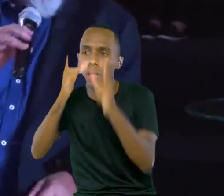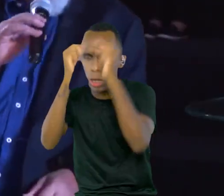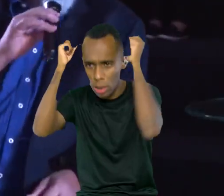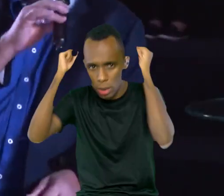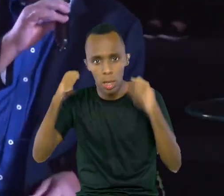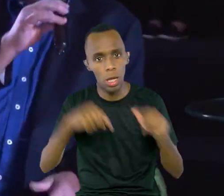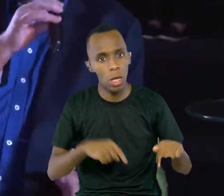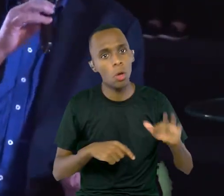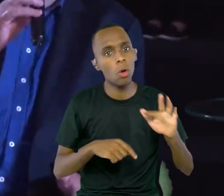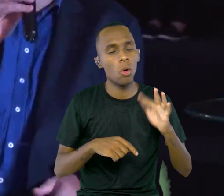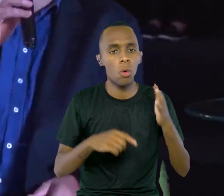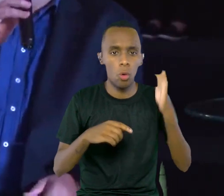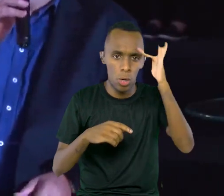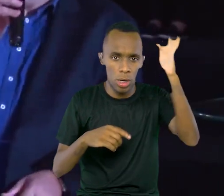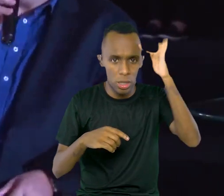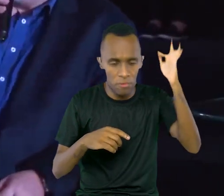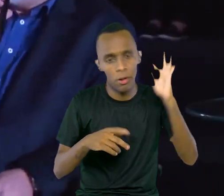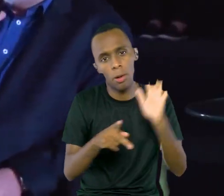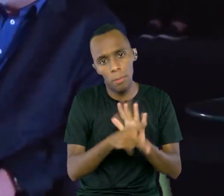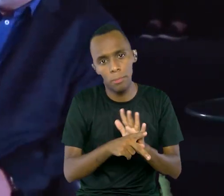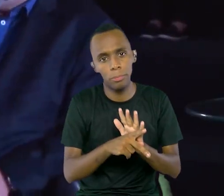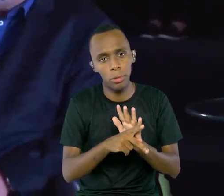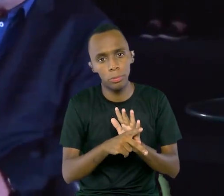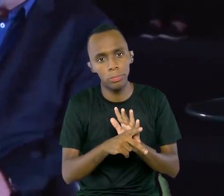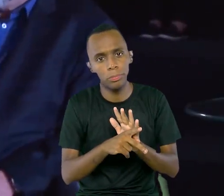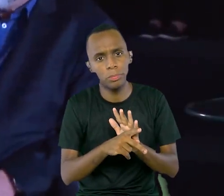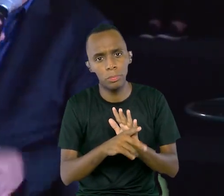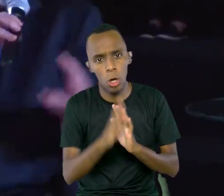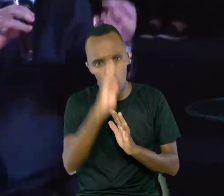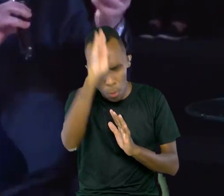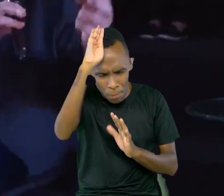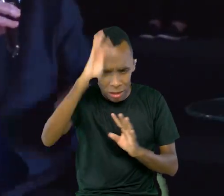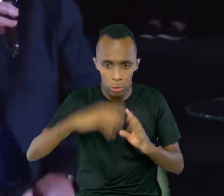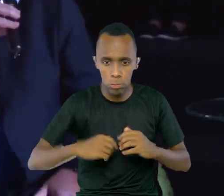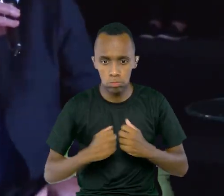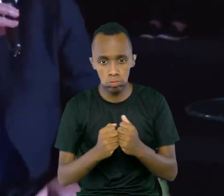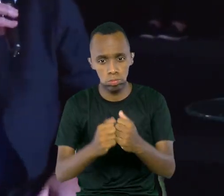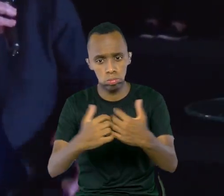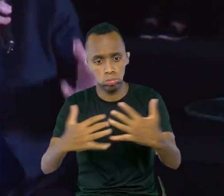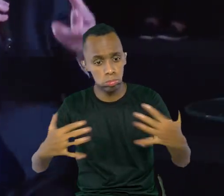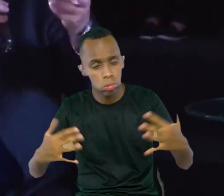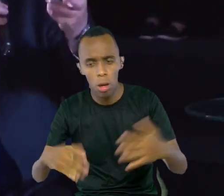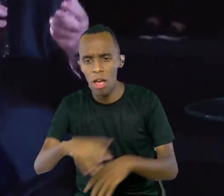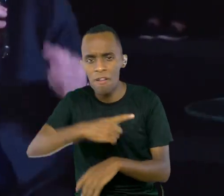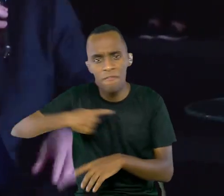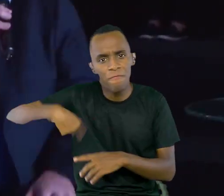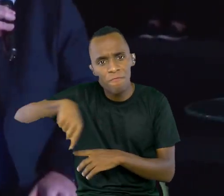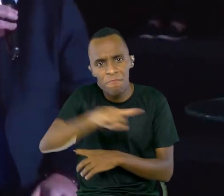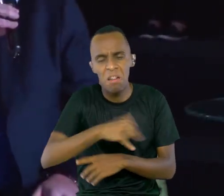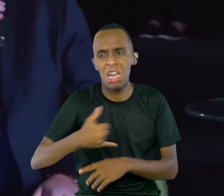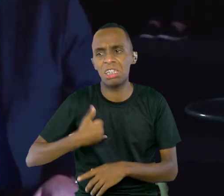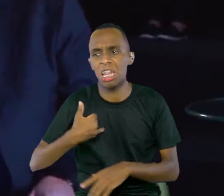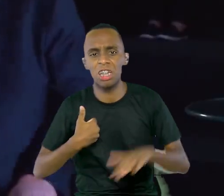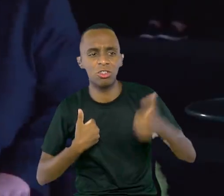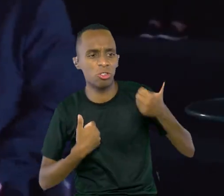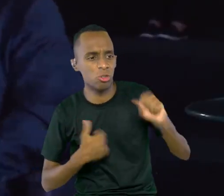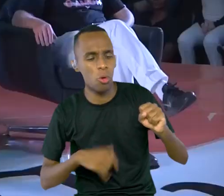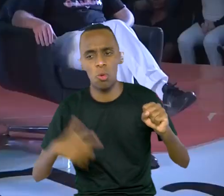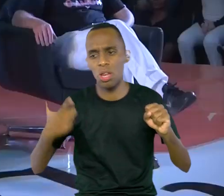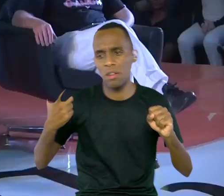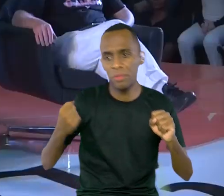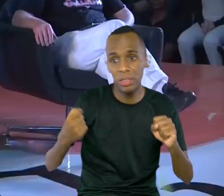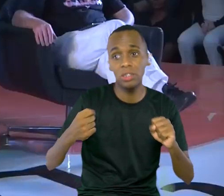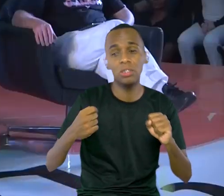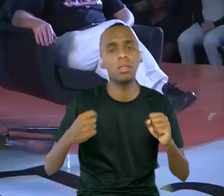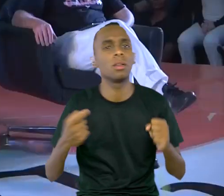clássica grega e eu de filosofia clássica greco-romana. Ficava lotado de menino e menina de